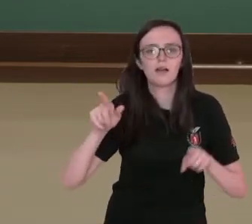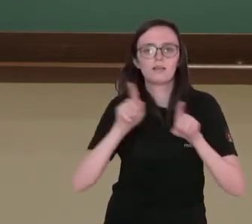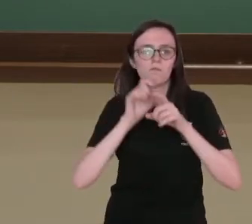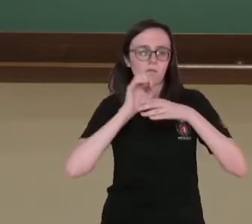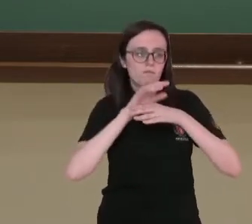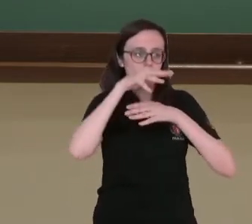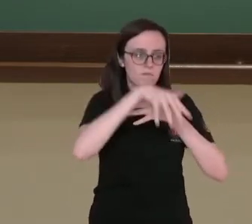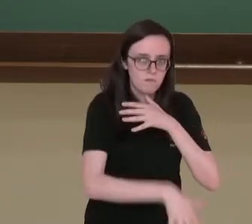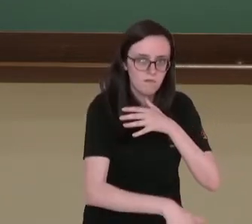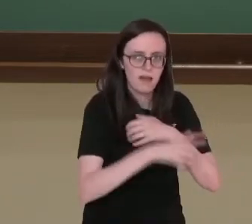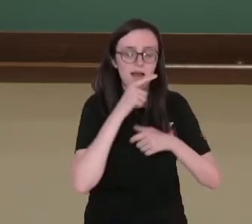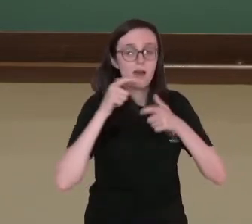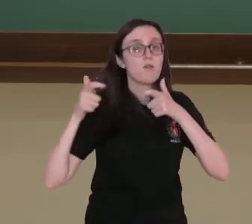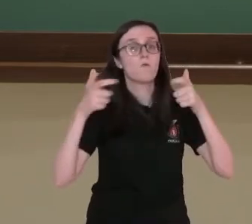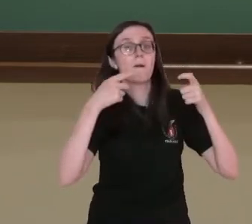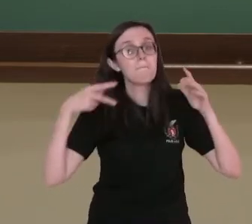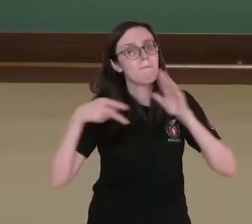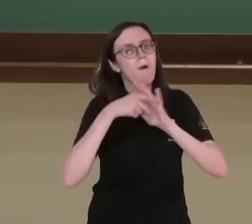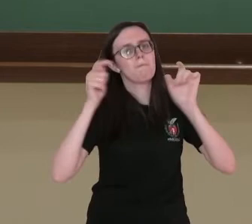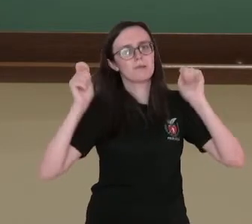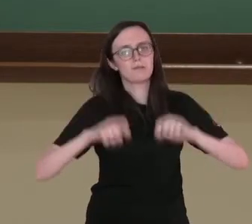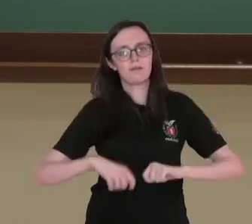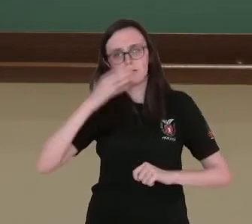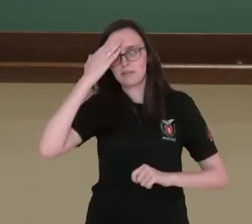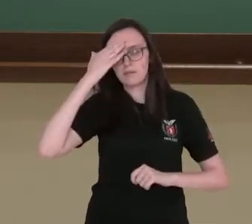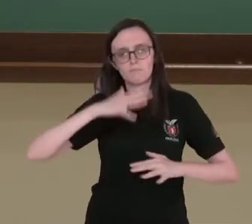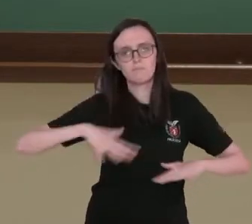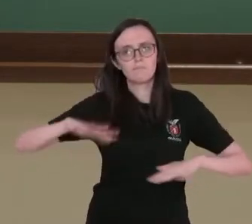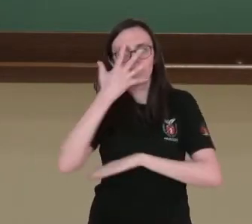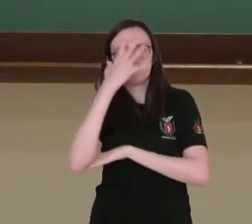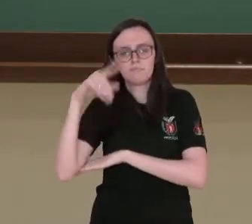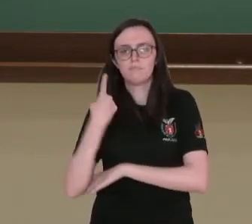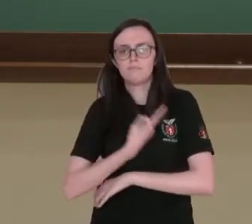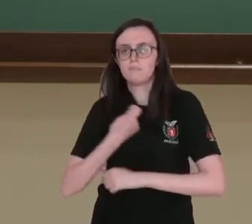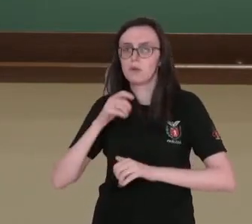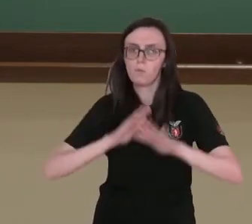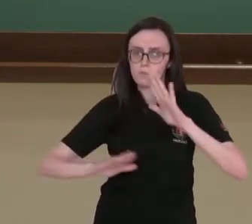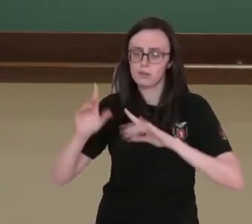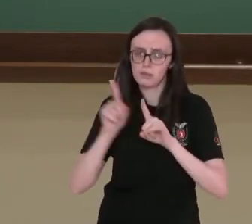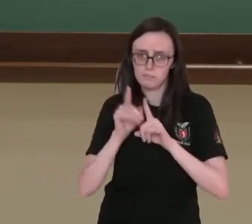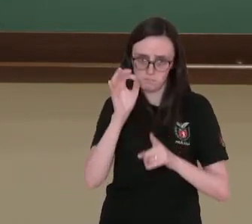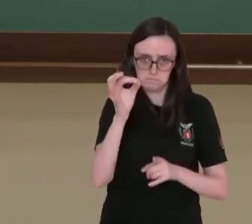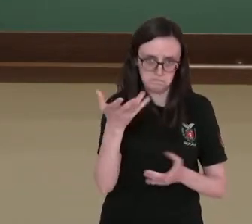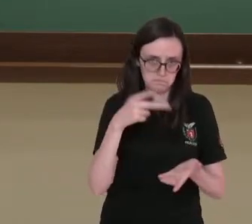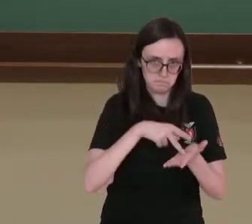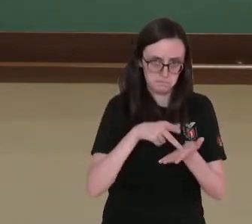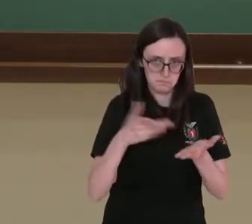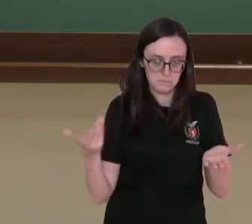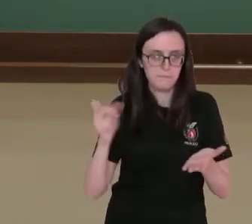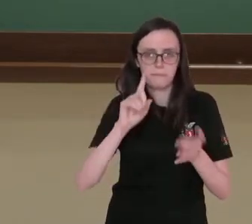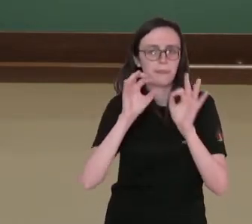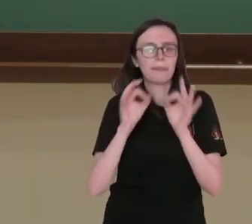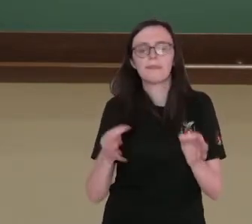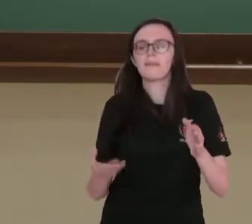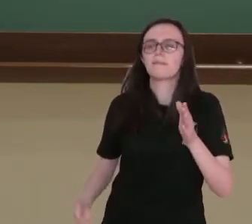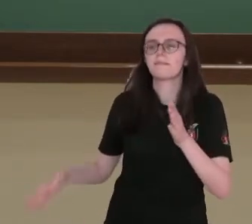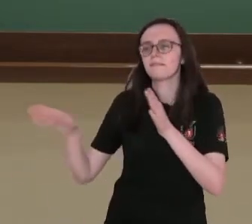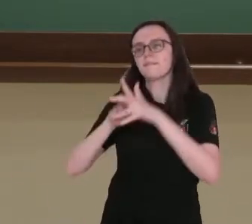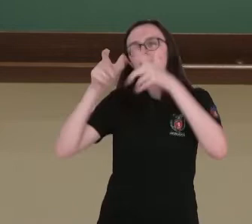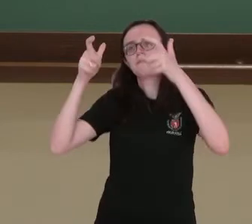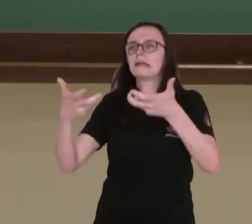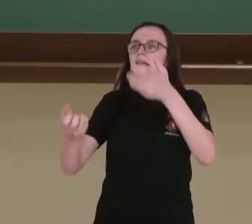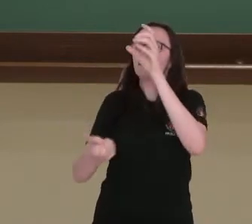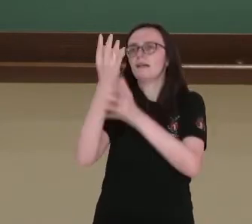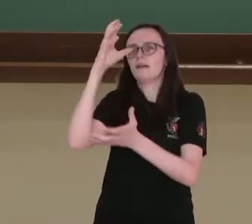hidrelétricas. É claro que tem todo um fator ambiental que a gente tem que tomar cuidado. Não é verdade? Não é simplesmente chegar e